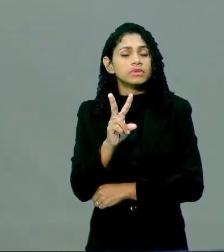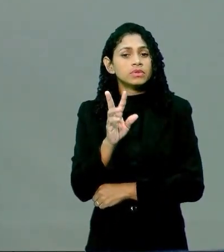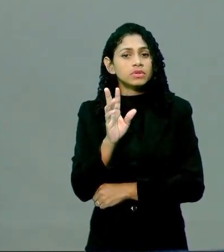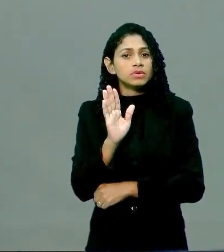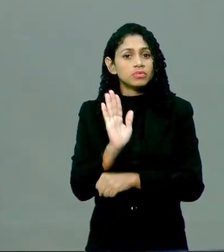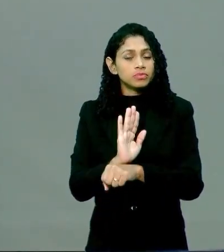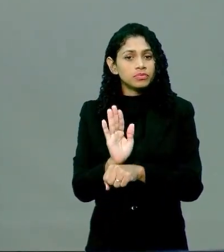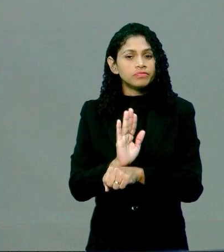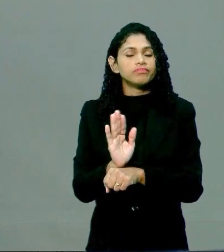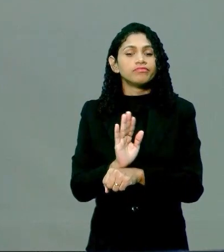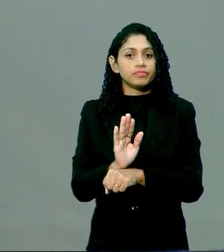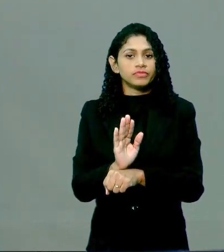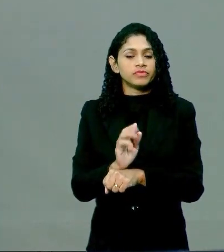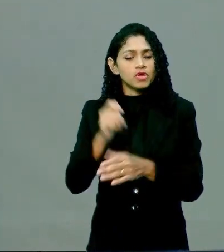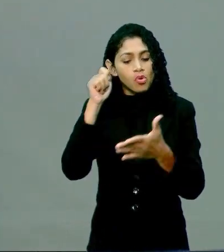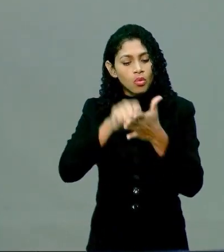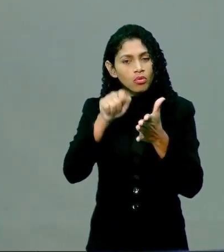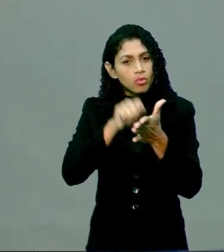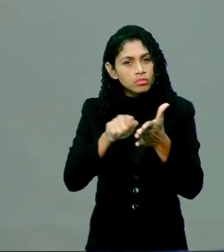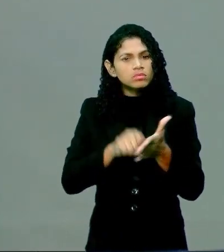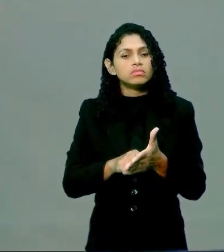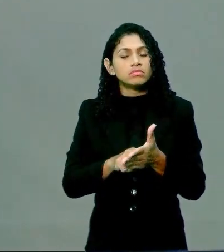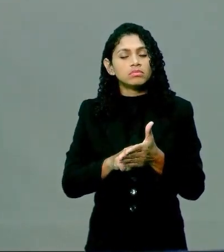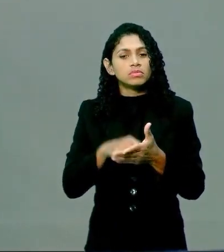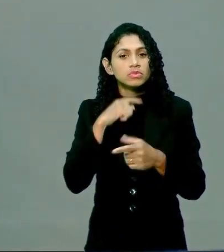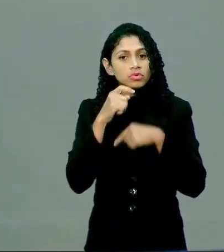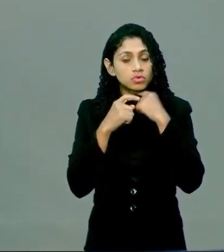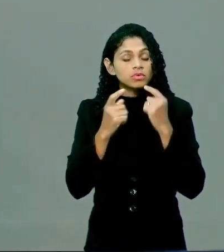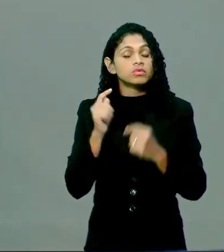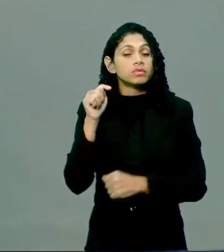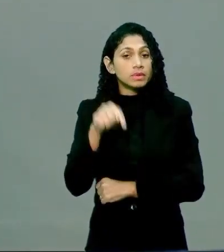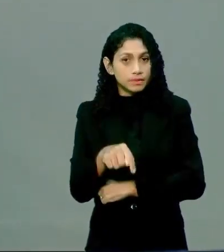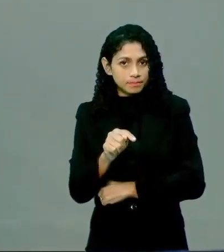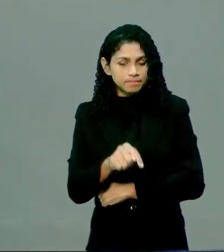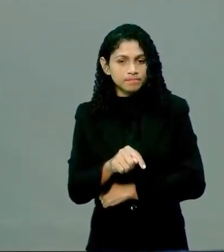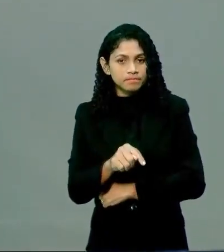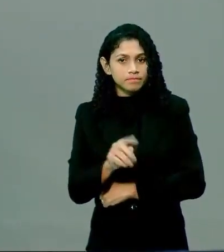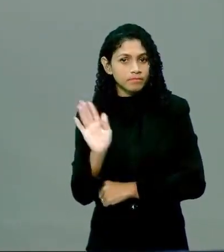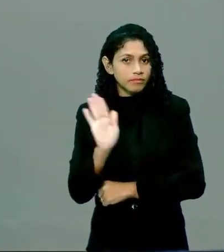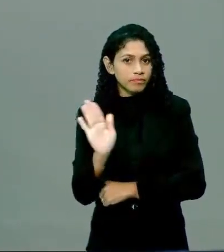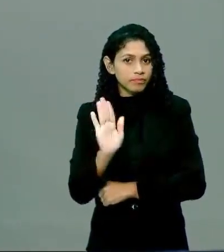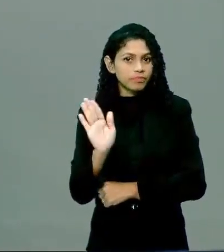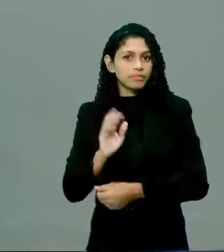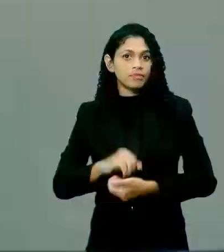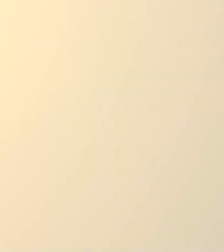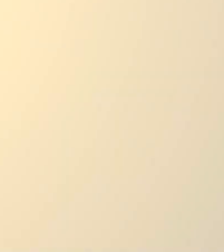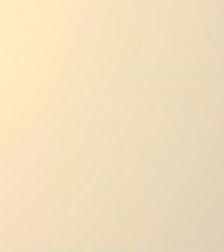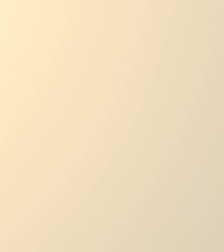bonitão aí, copia, tá? Qualquer dúvida, nós estamos por aqui. Até mais!